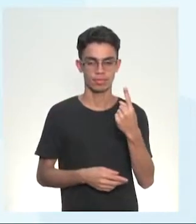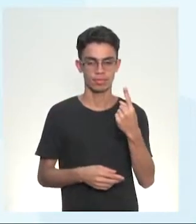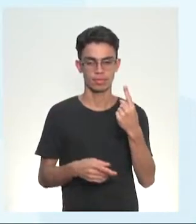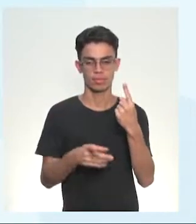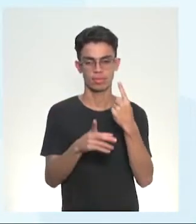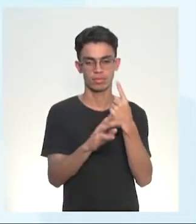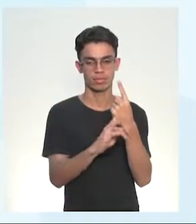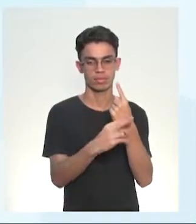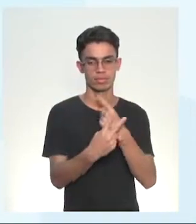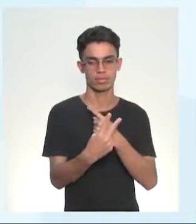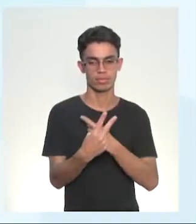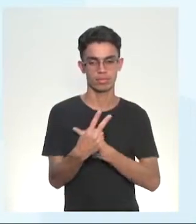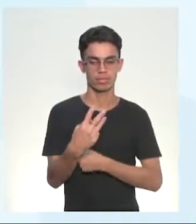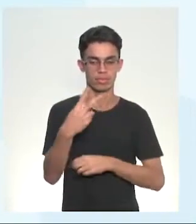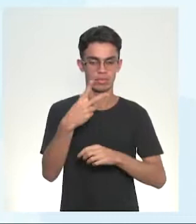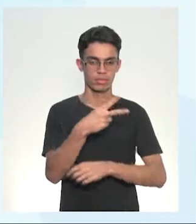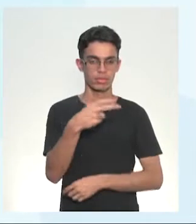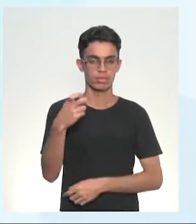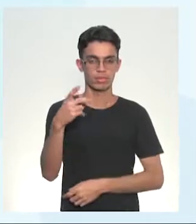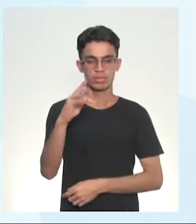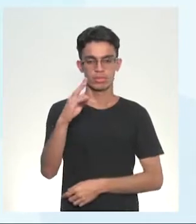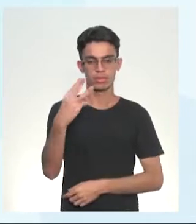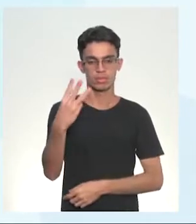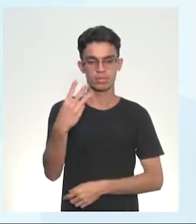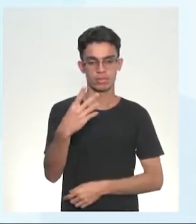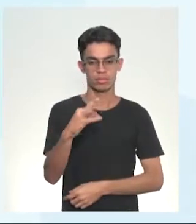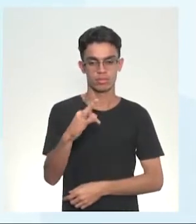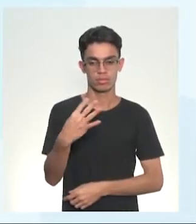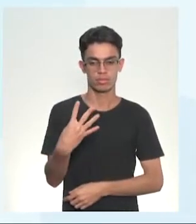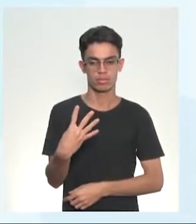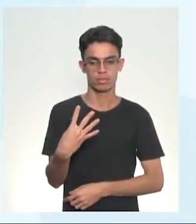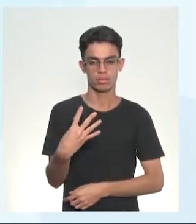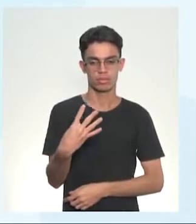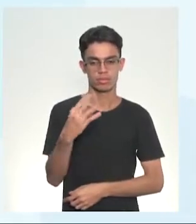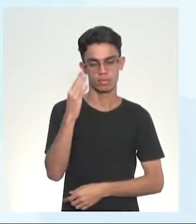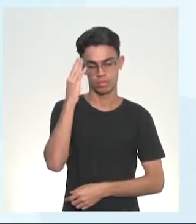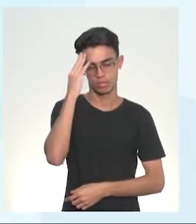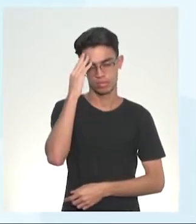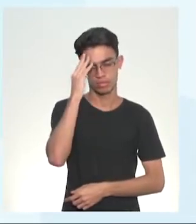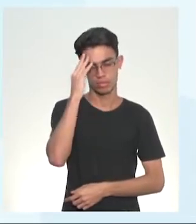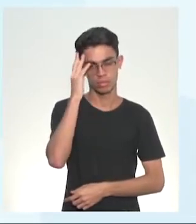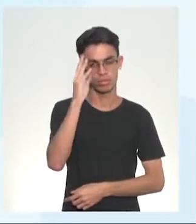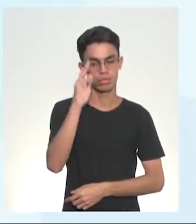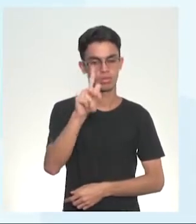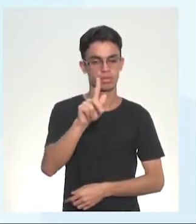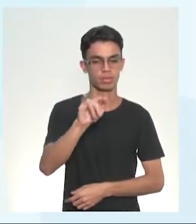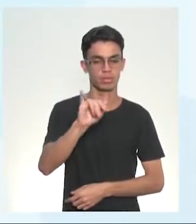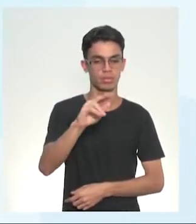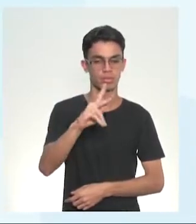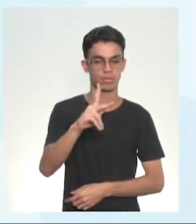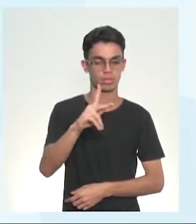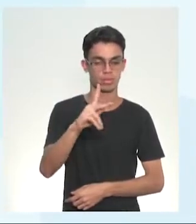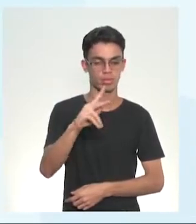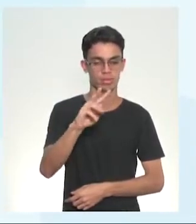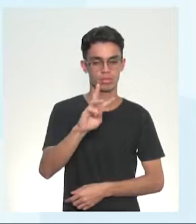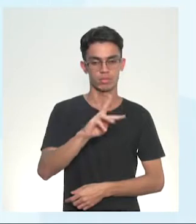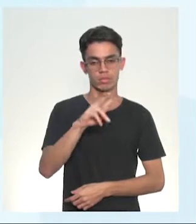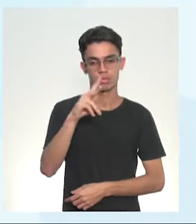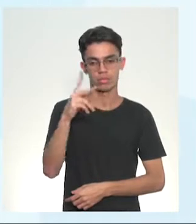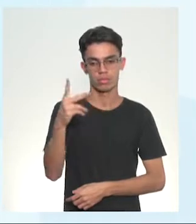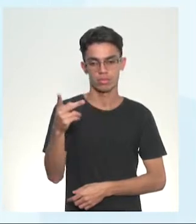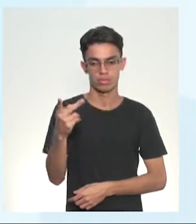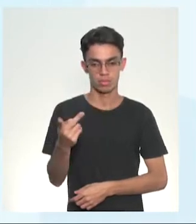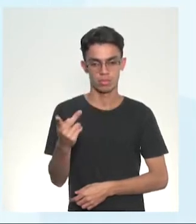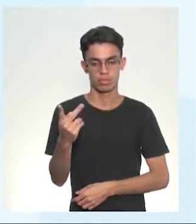que é igual a T3 sobre T4, e como eu sei que elas são inversamente proporcionais, eu vou pegar a